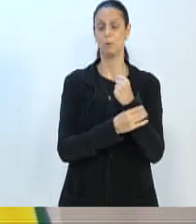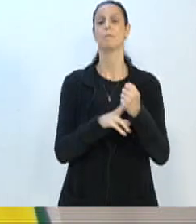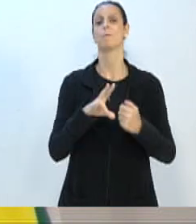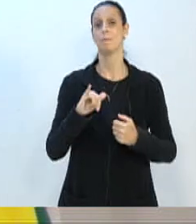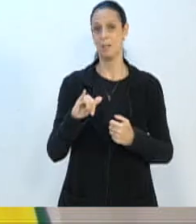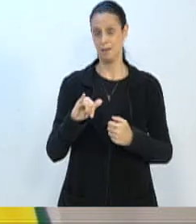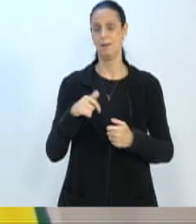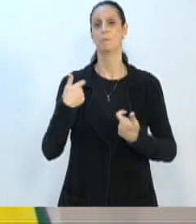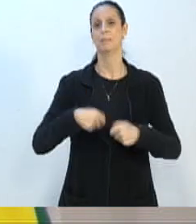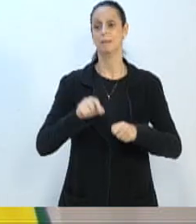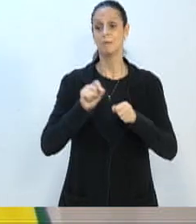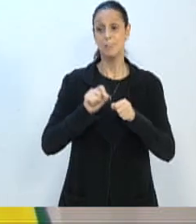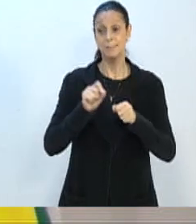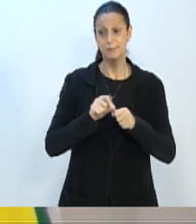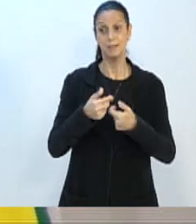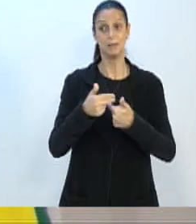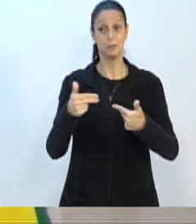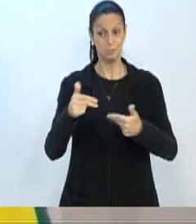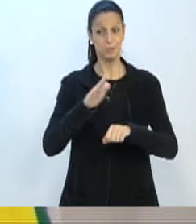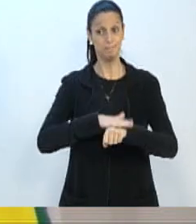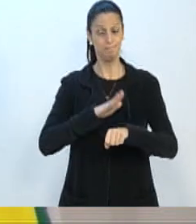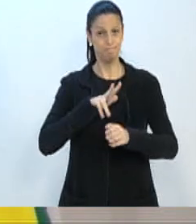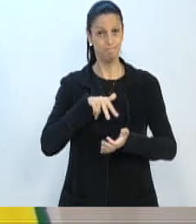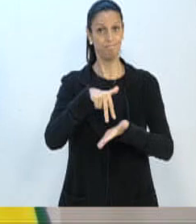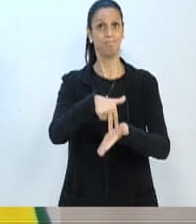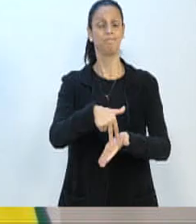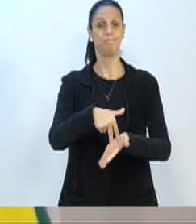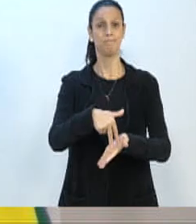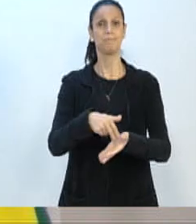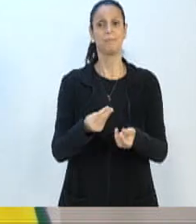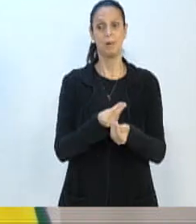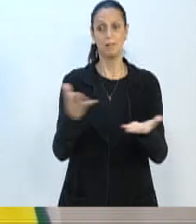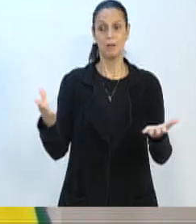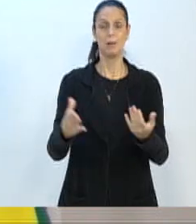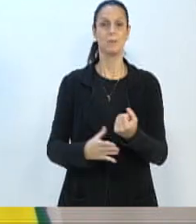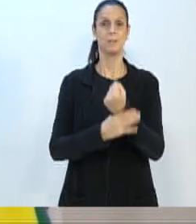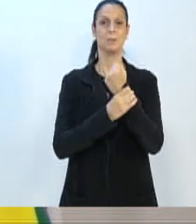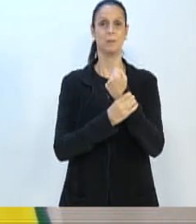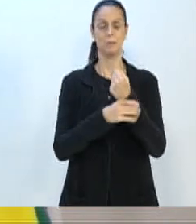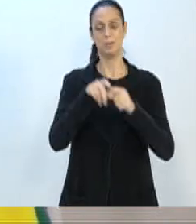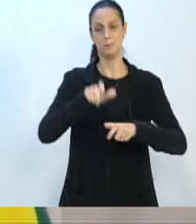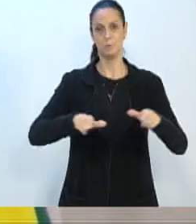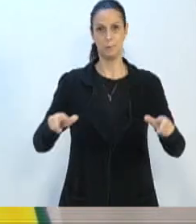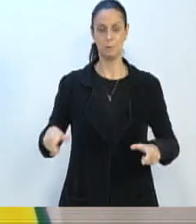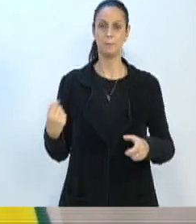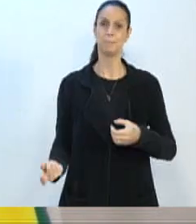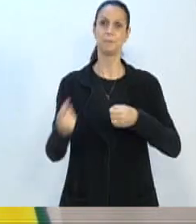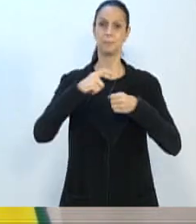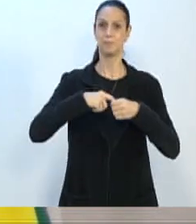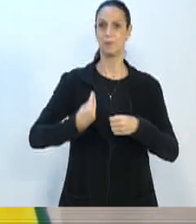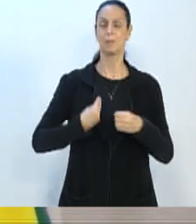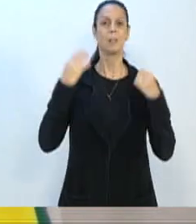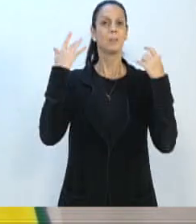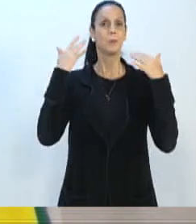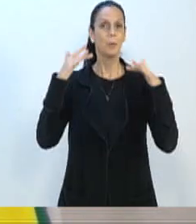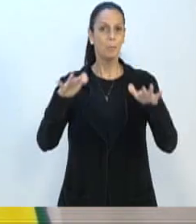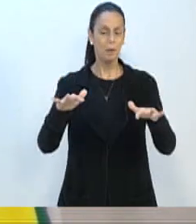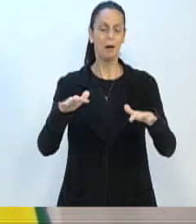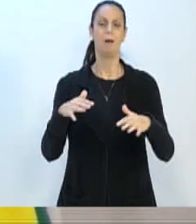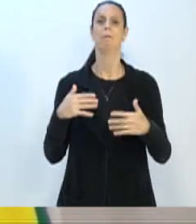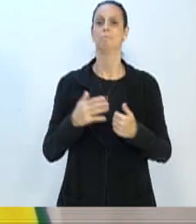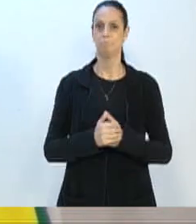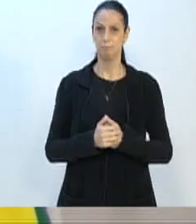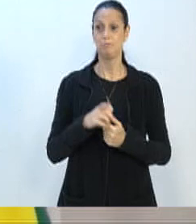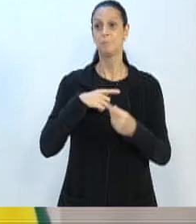né As instituições que estão aí para servir e fazer a segurança é porque precisamos voltar a normalidade né Temos tanto estamos